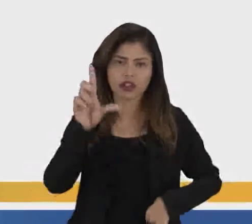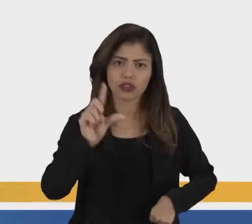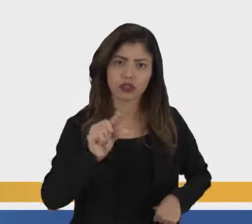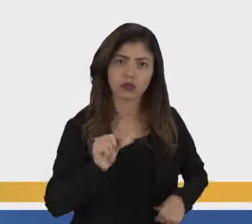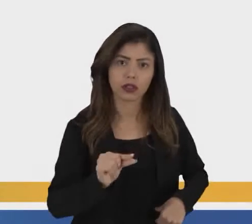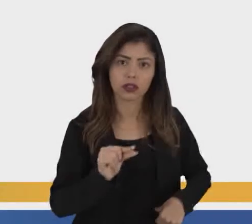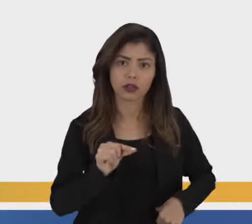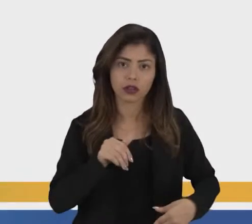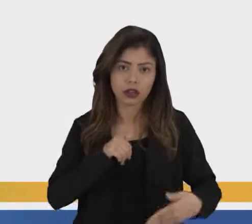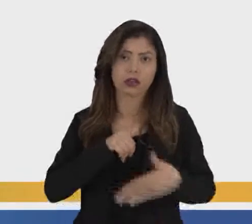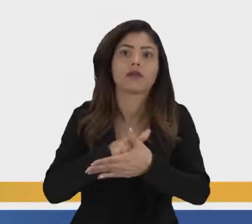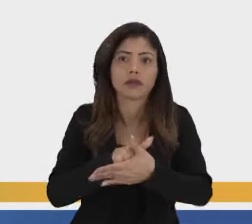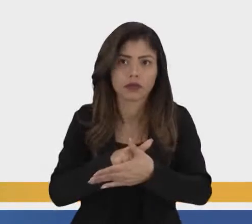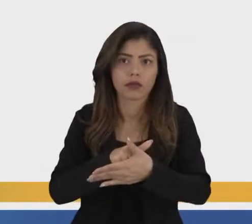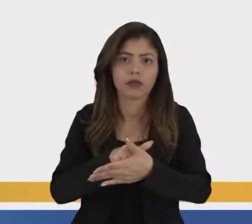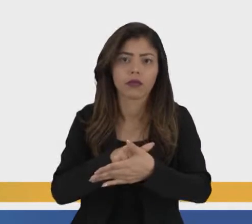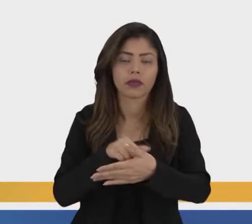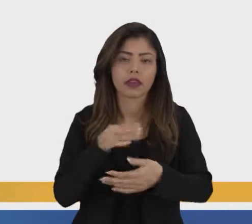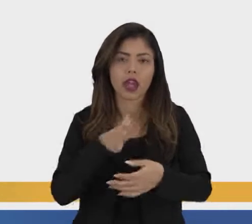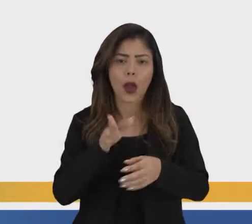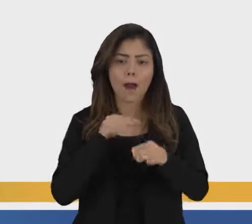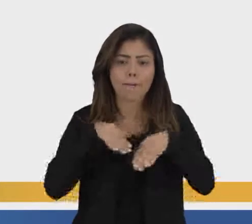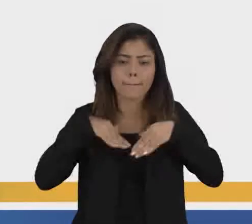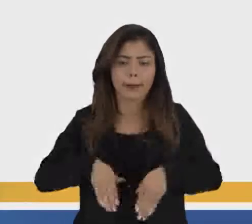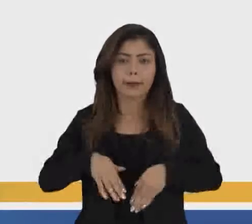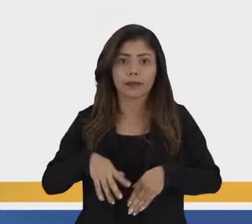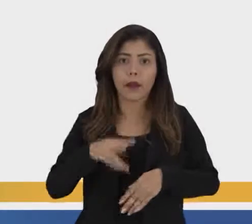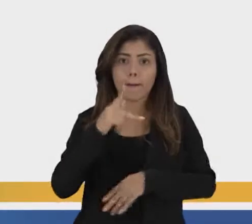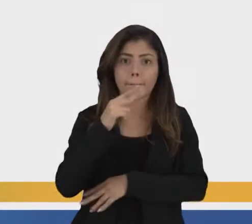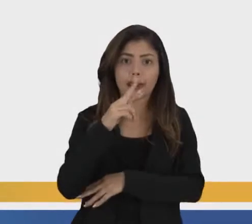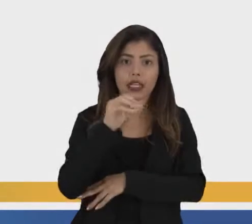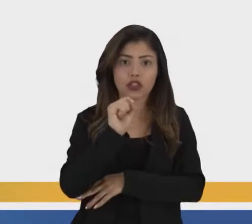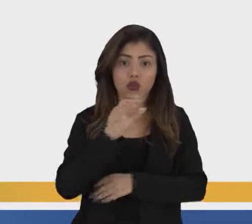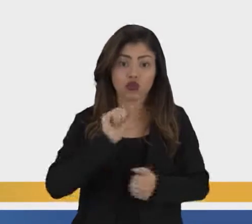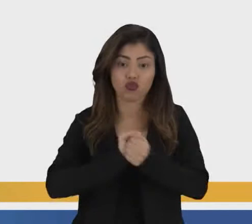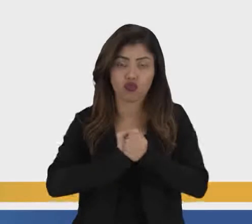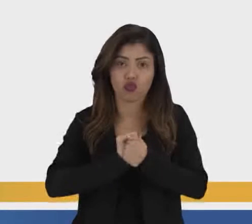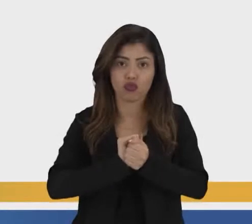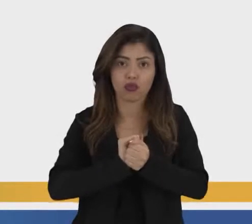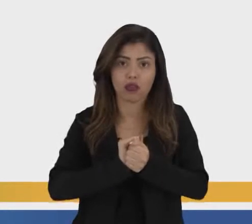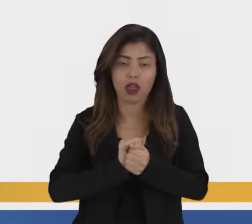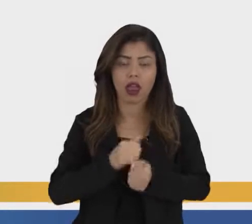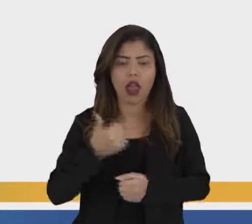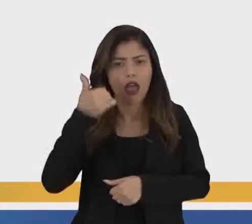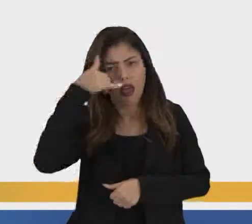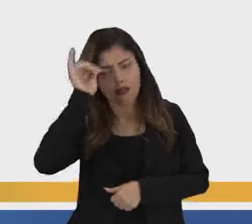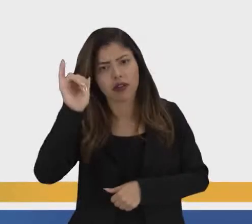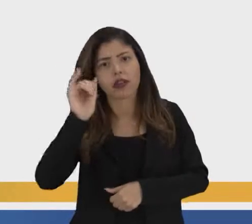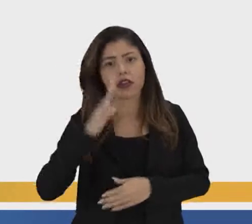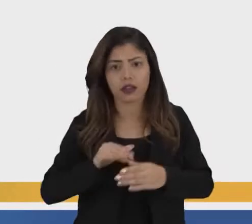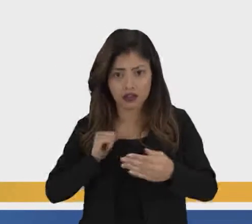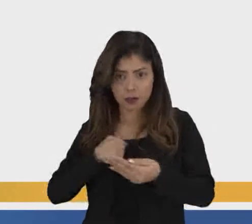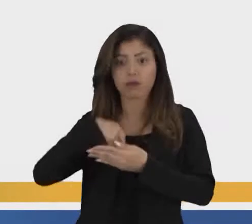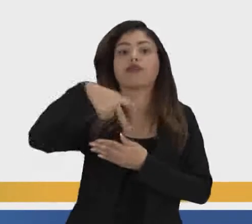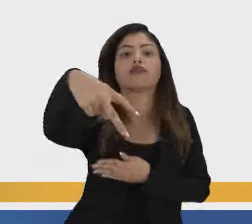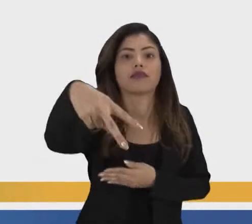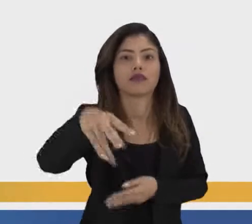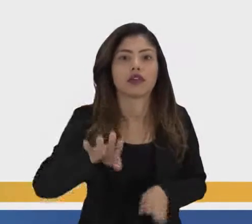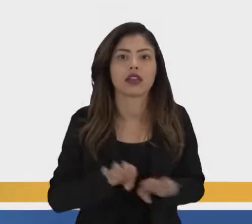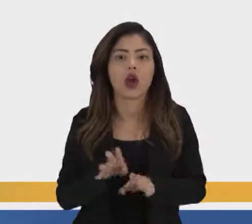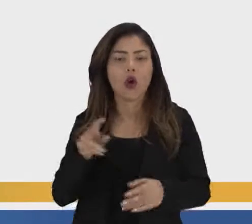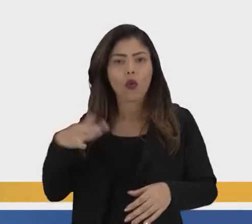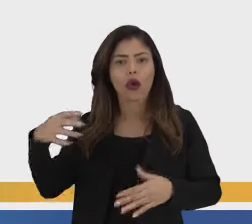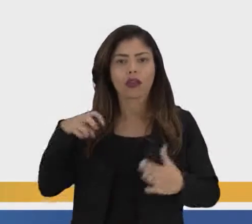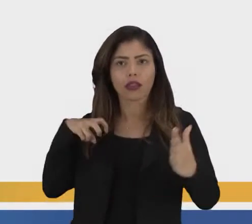ele no caso, ele diminui a sua quantidade de movimento, te mantendo preso junto ao veículo, evitando